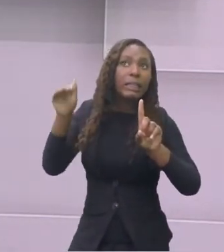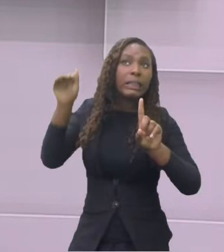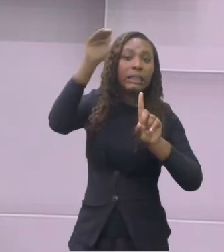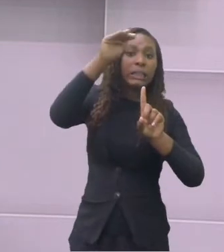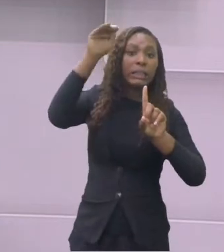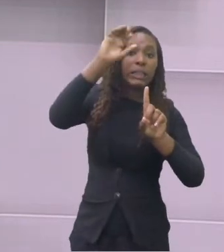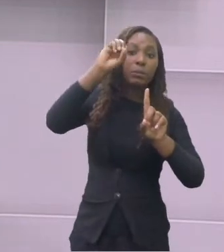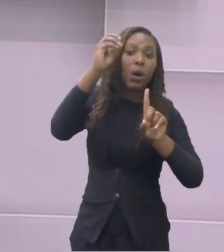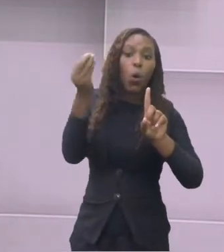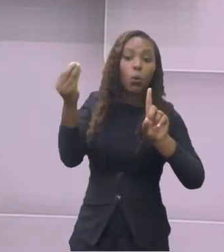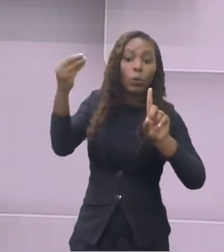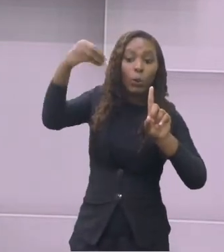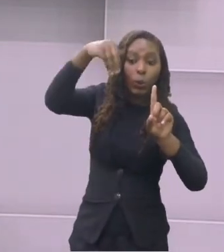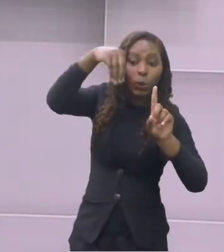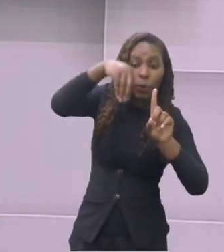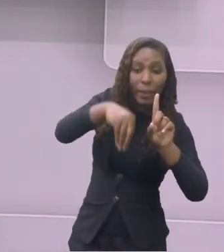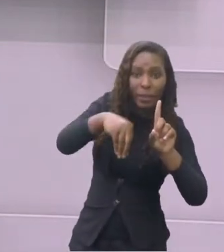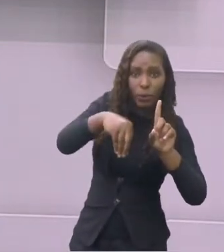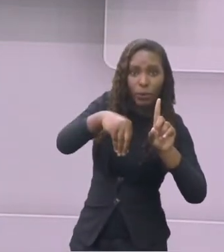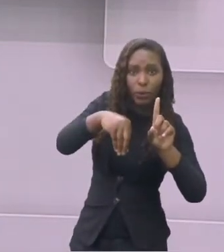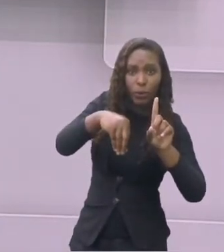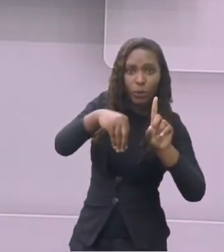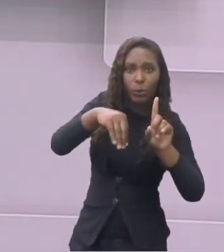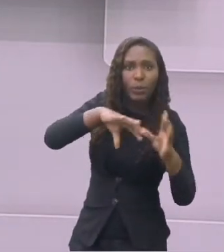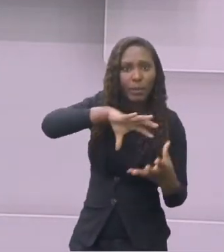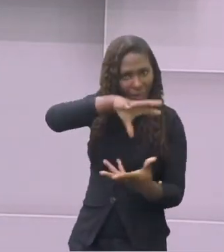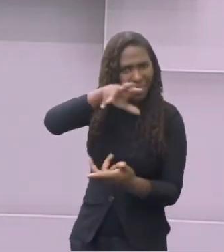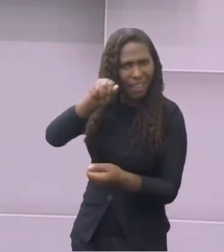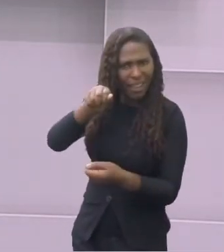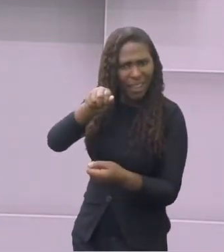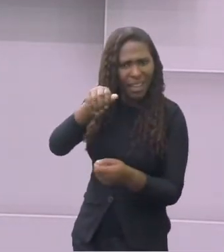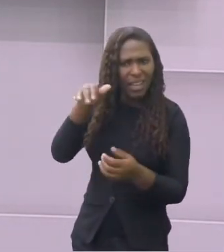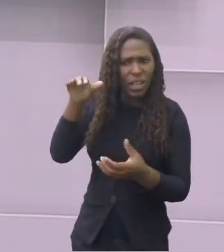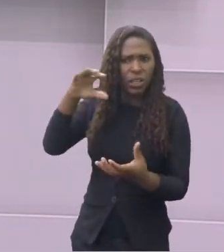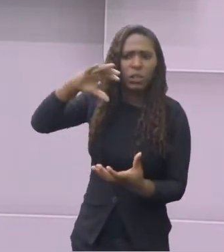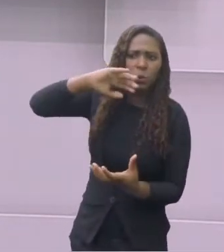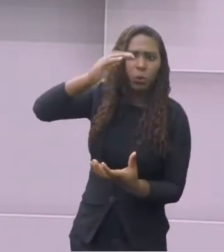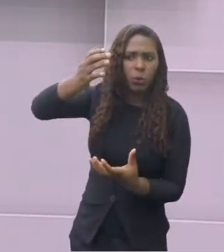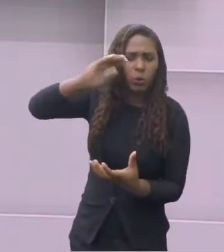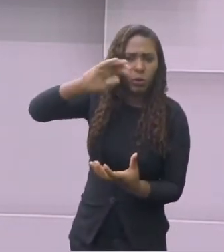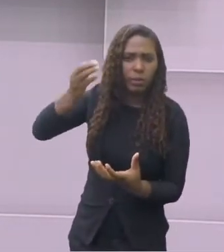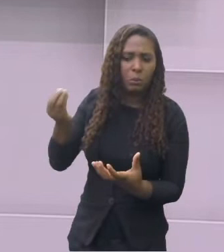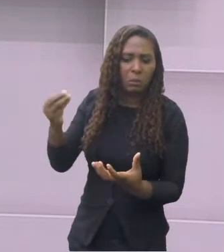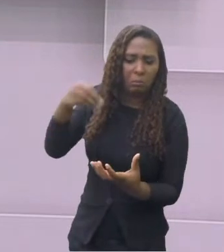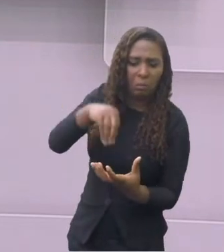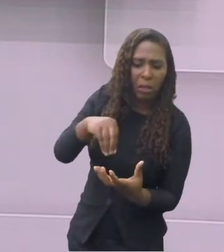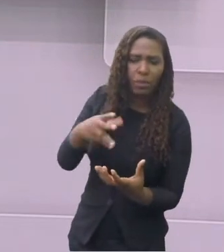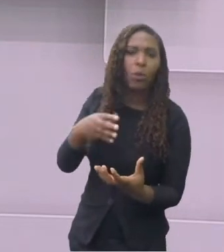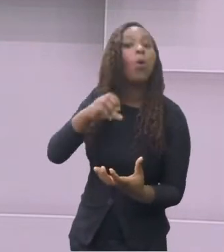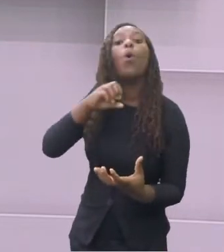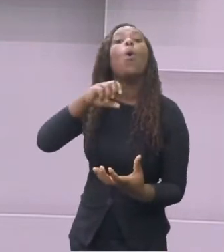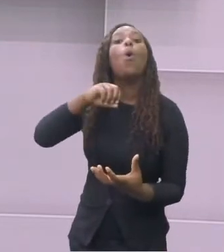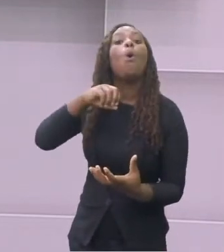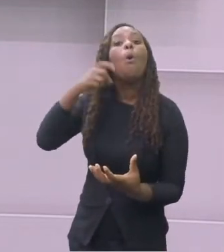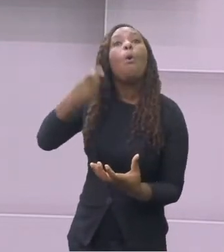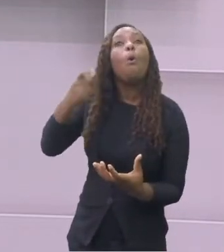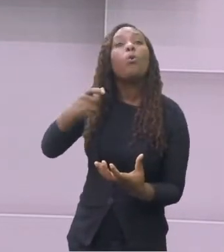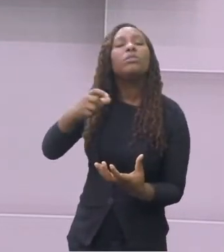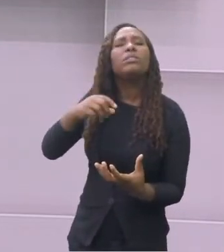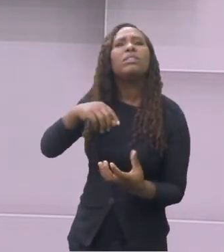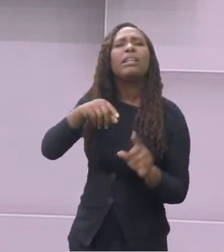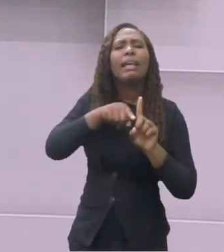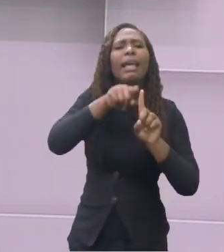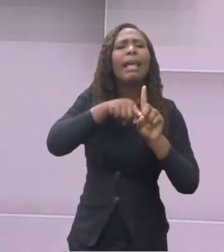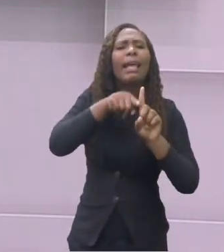É claro que é na superfície terrestre. Então, as rochas vulcânicas,